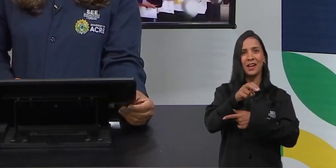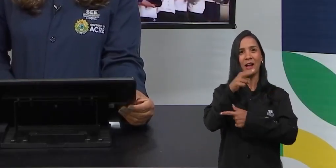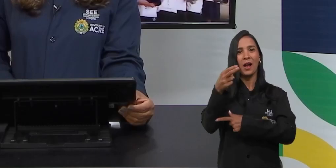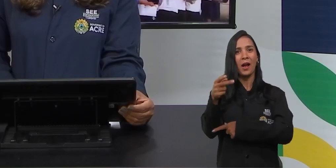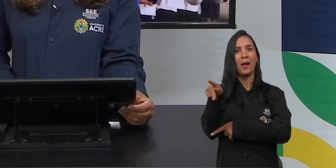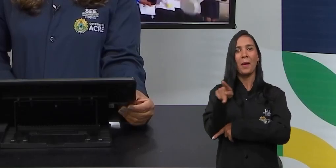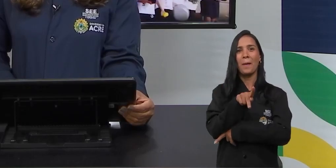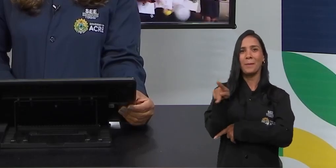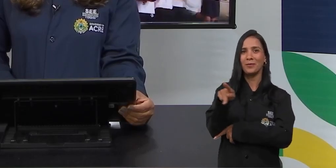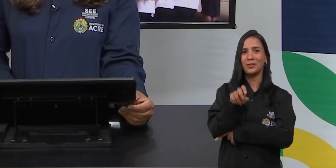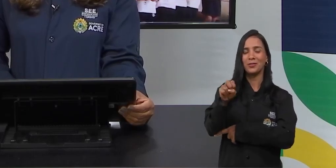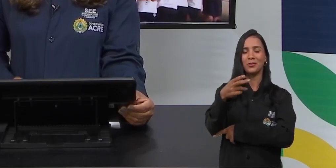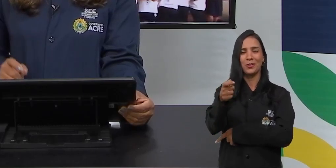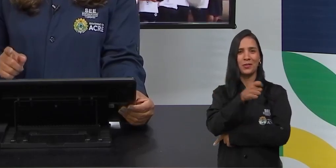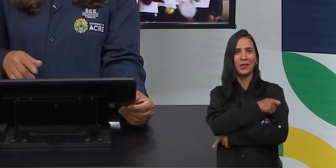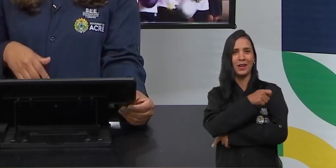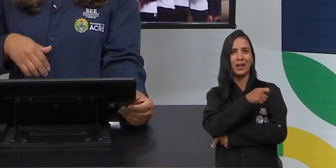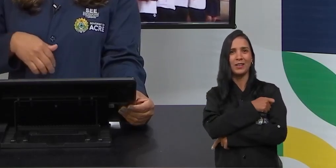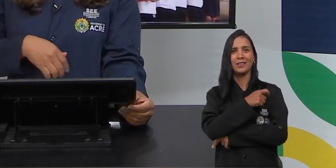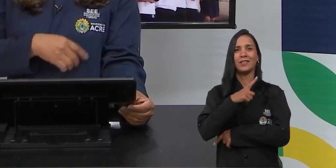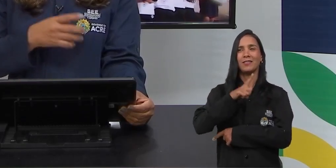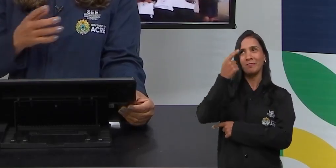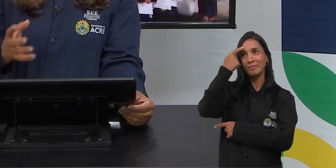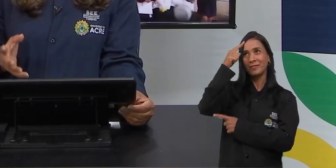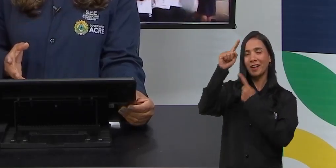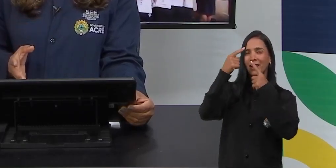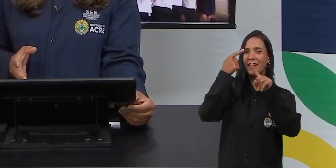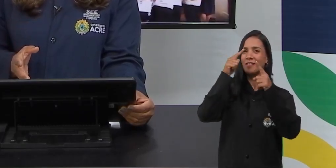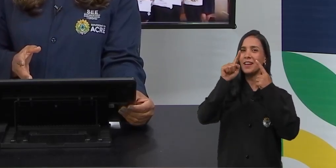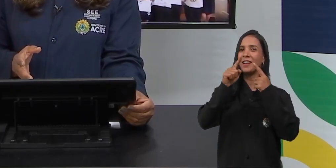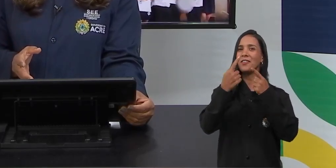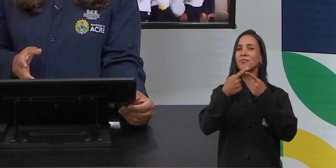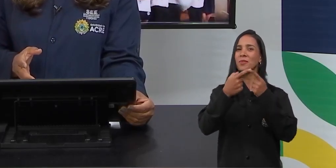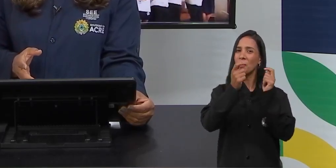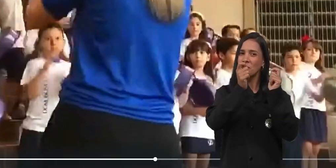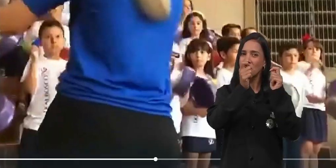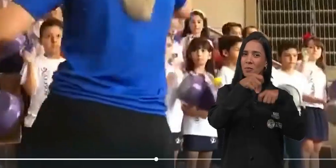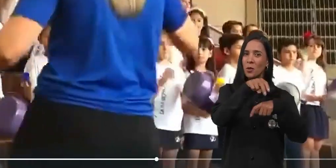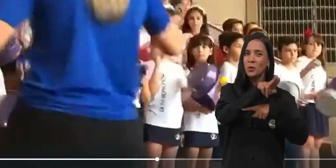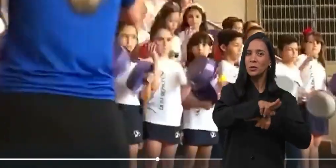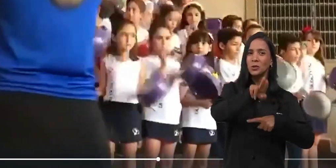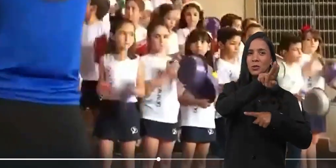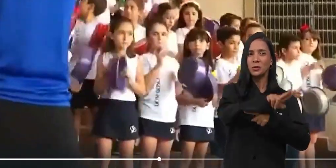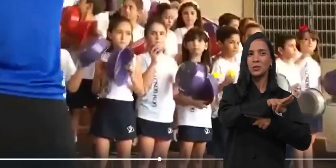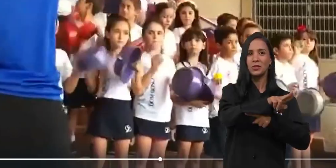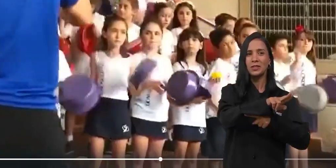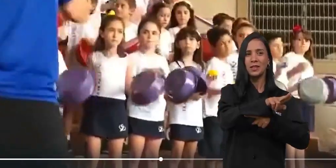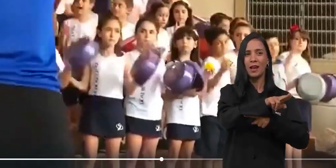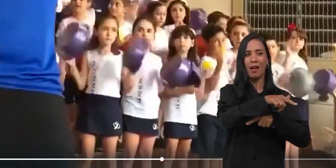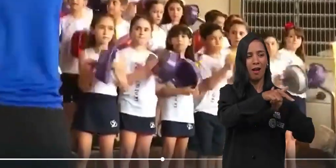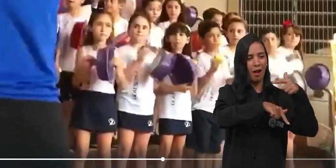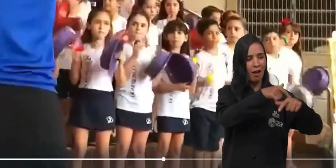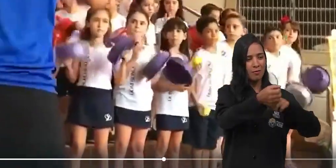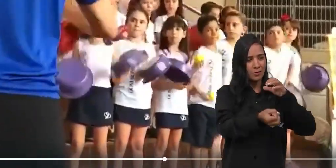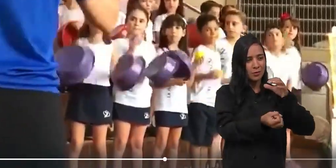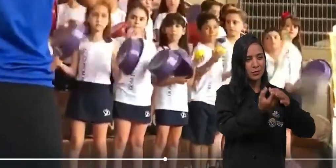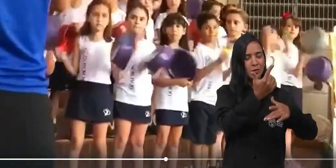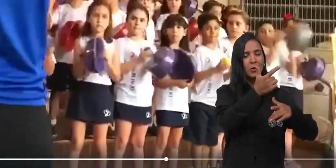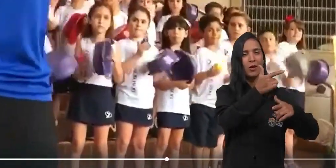aí a ideia do canto coral. Além da produção de instrumentos musicais alternativos, você ainda